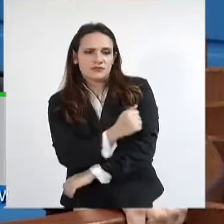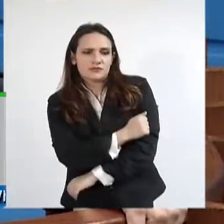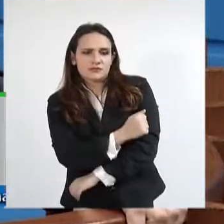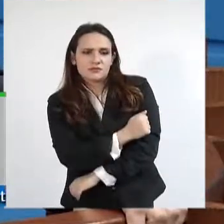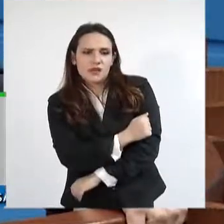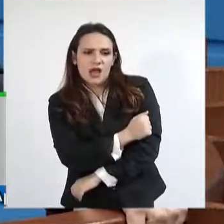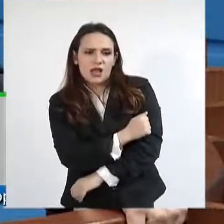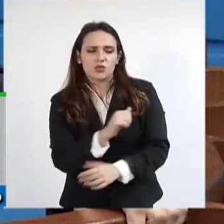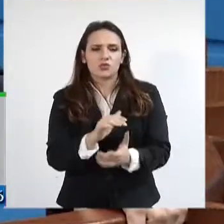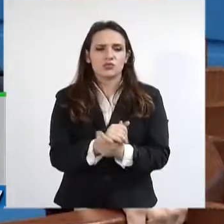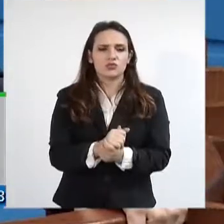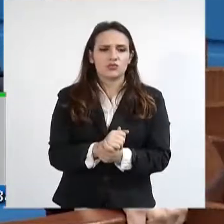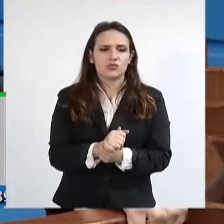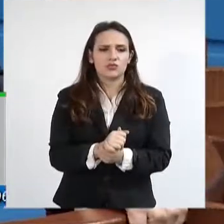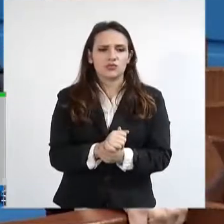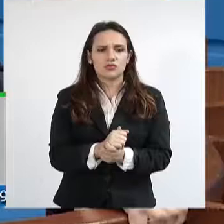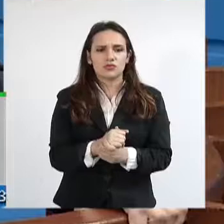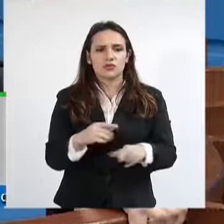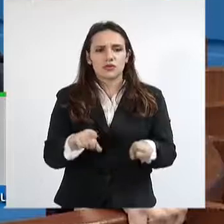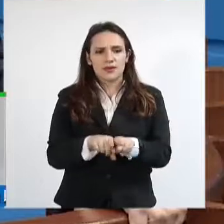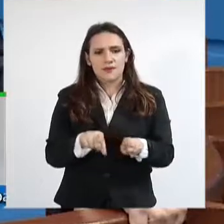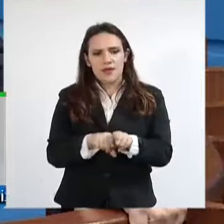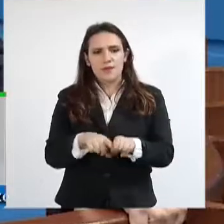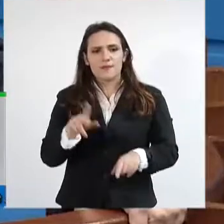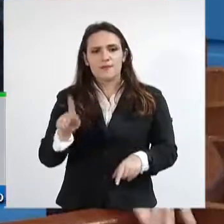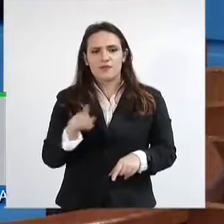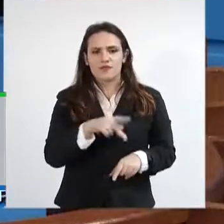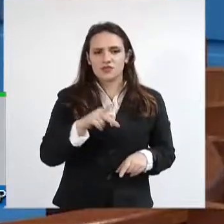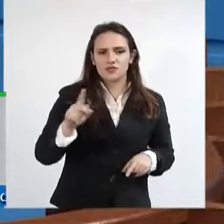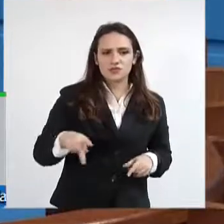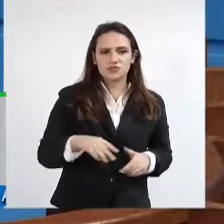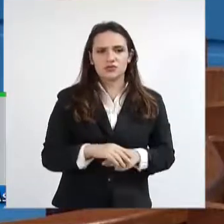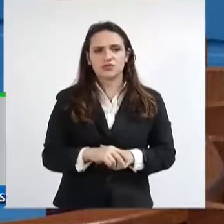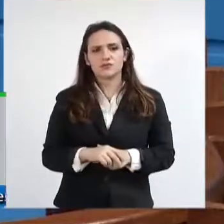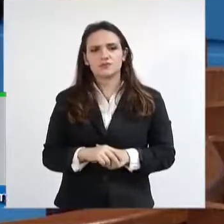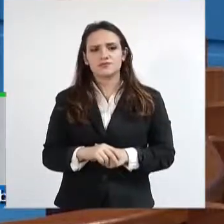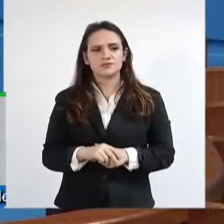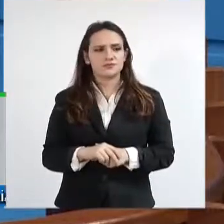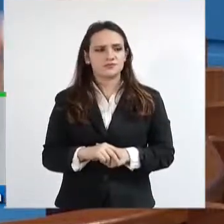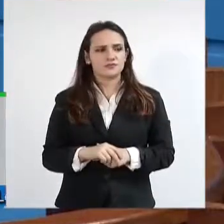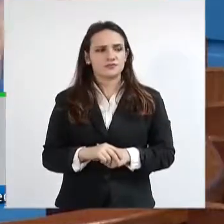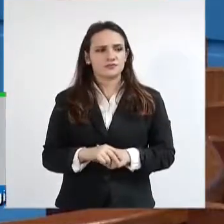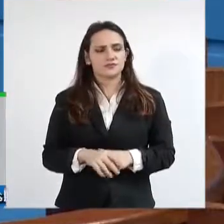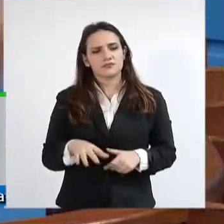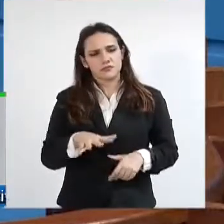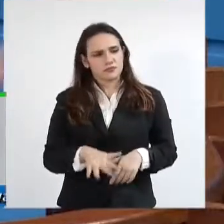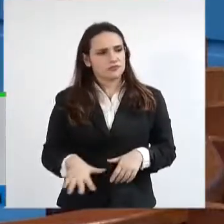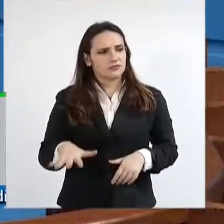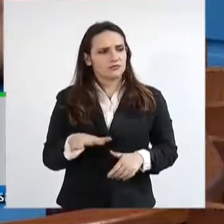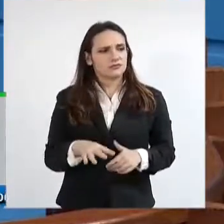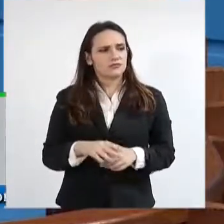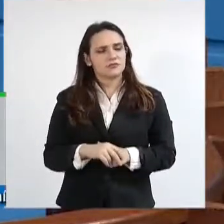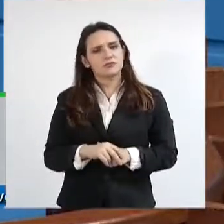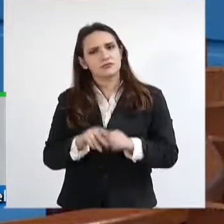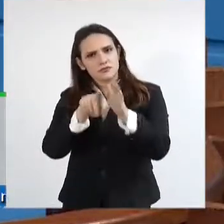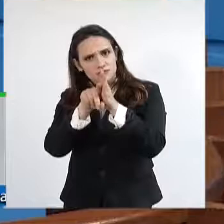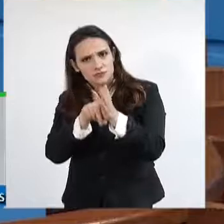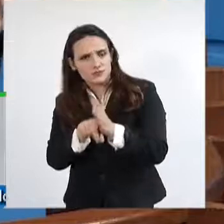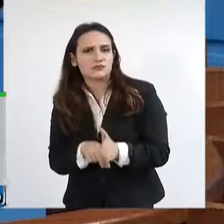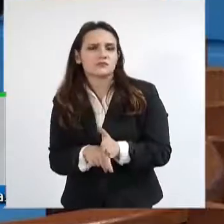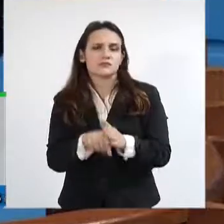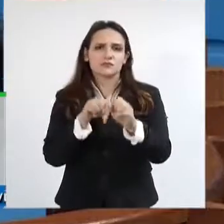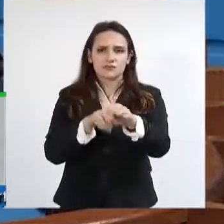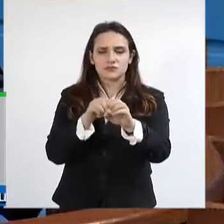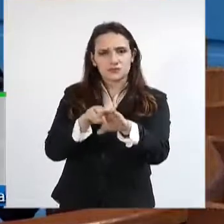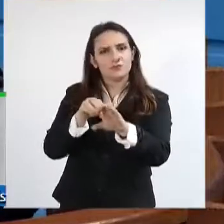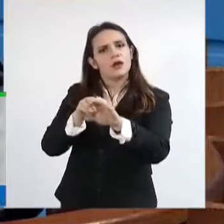os professores que querem que as universidades continuem atuando na área da pesquisa, do ensino, da extensão,